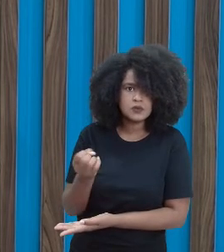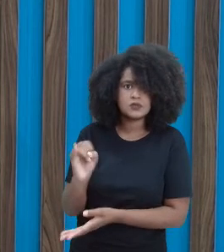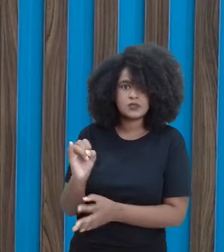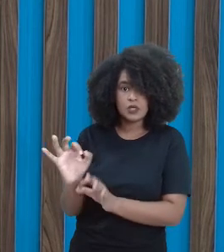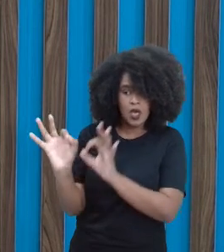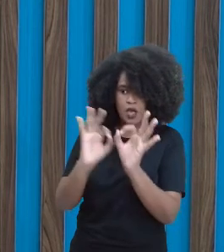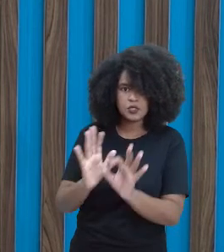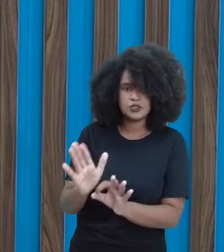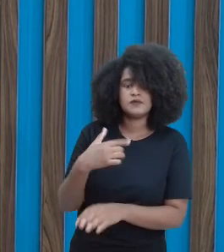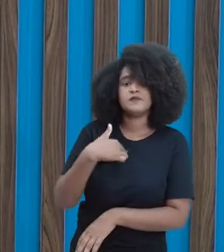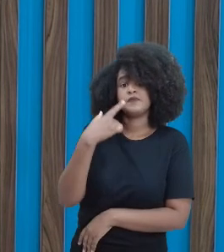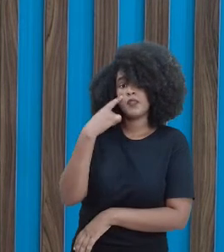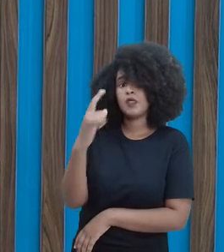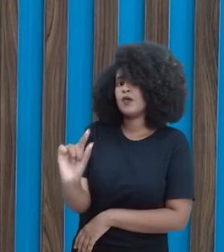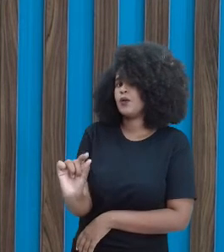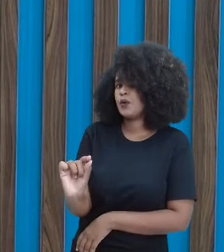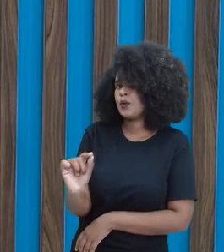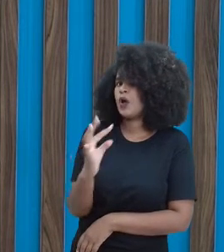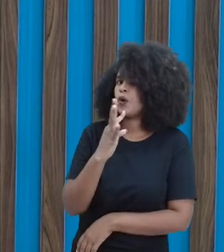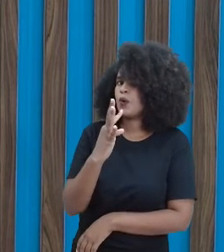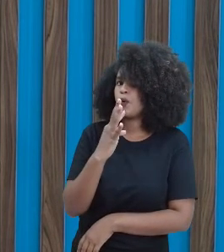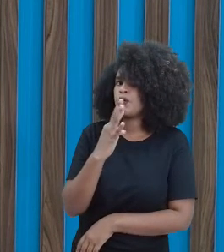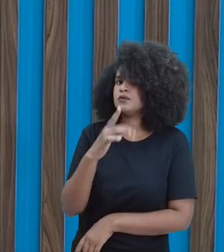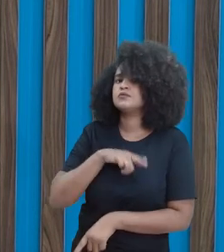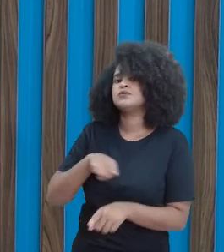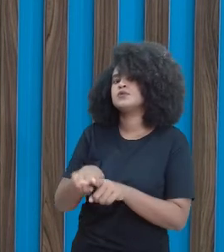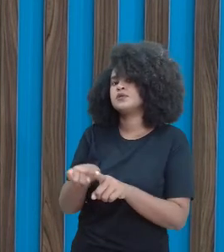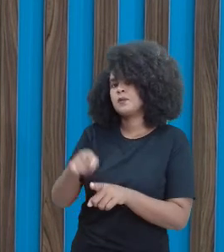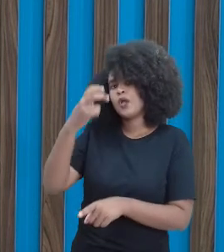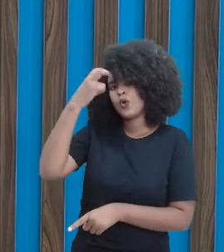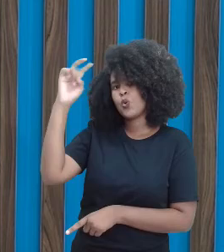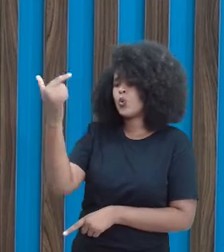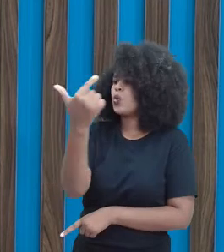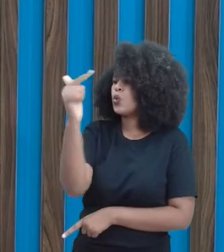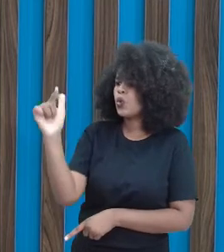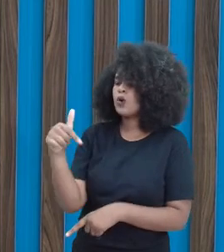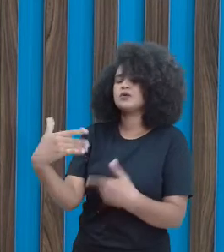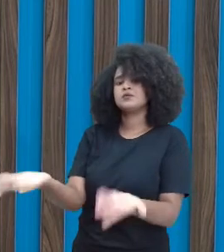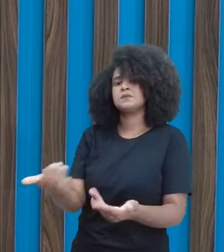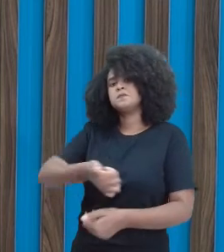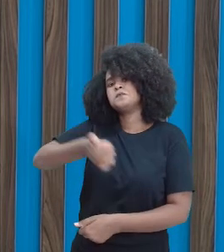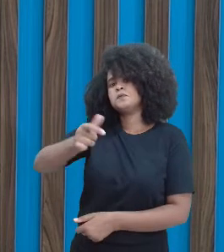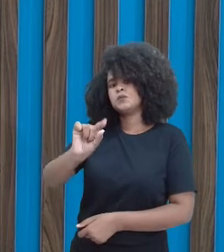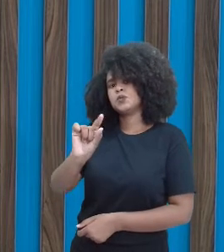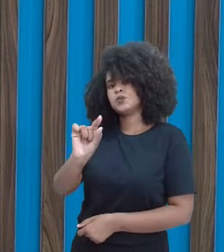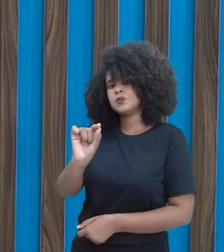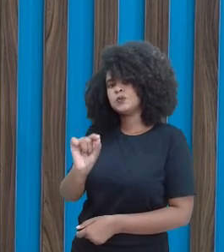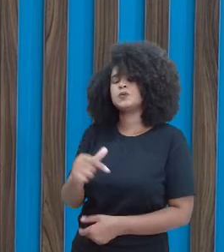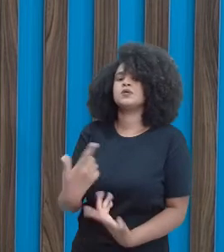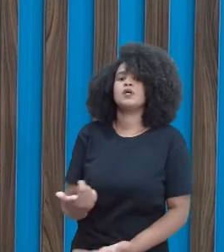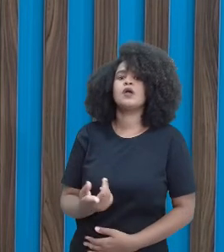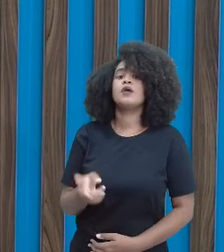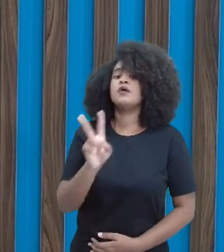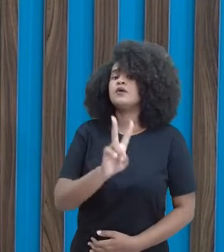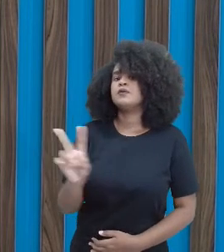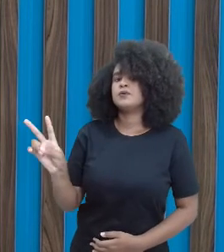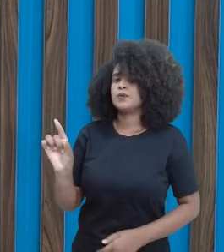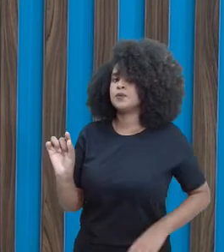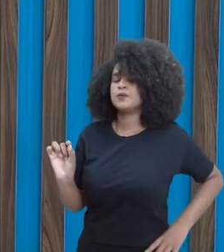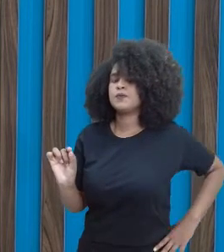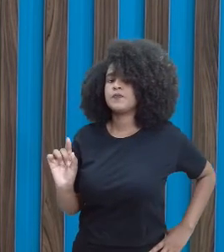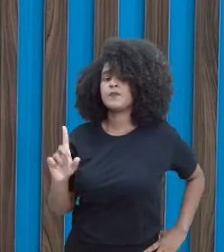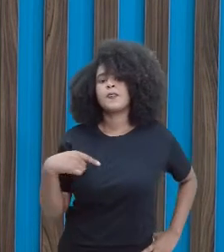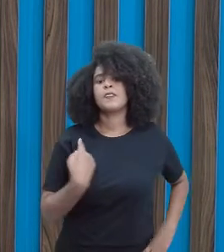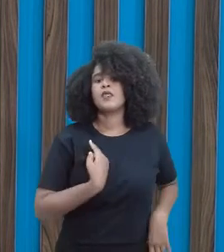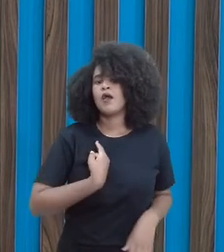muito interessante a gente saber e conhecer também outras culturas. Então, a primeira coisa que a gente deve ver em relação à questão é que